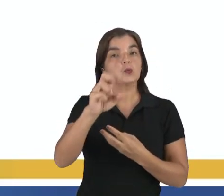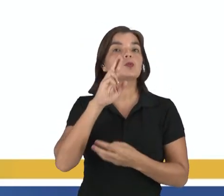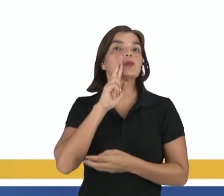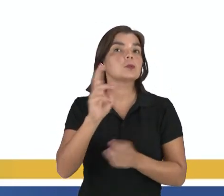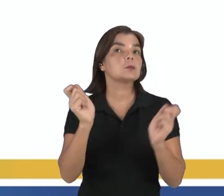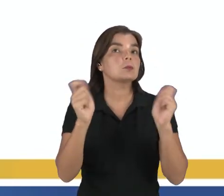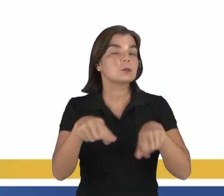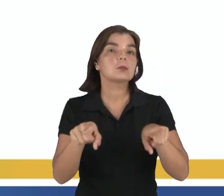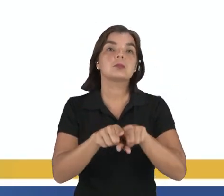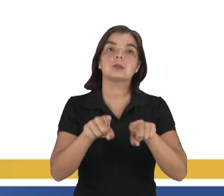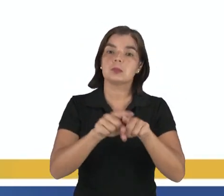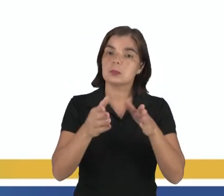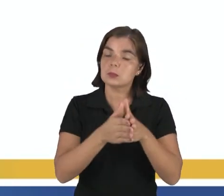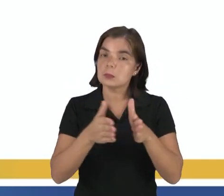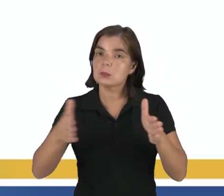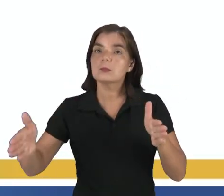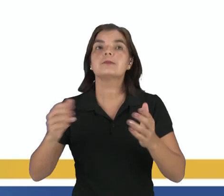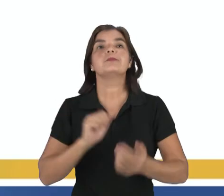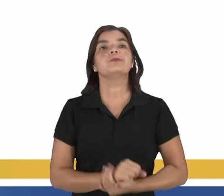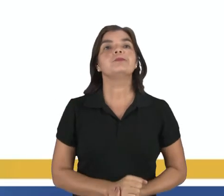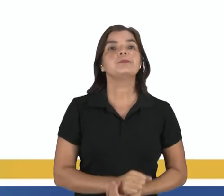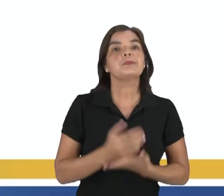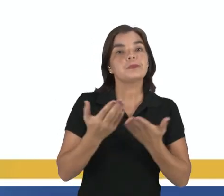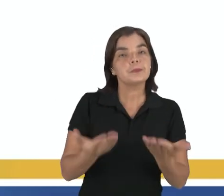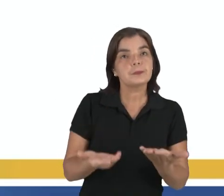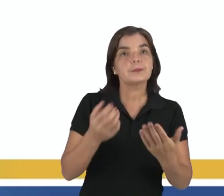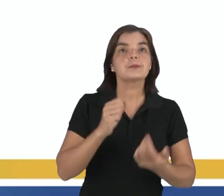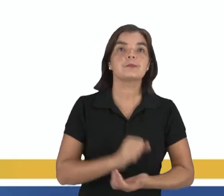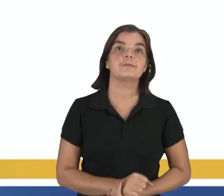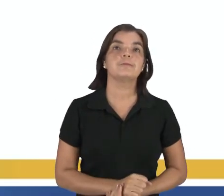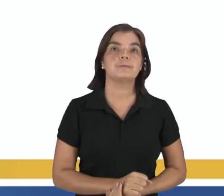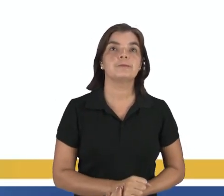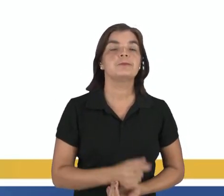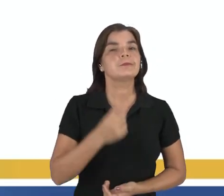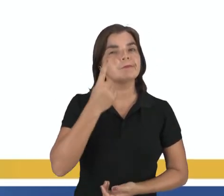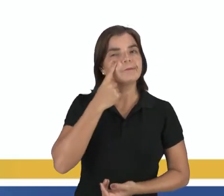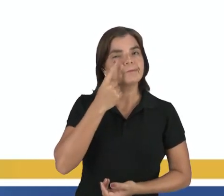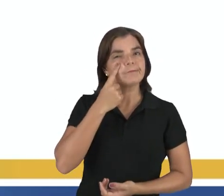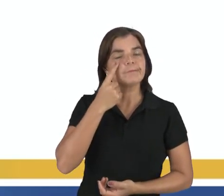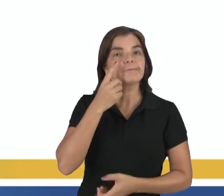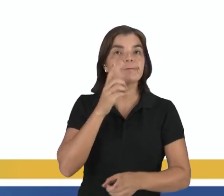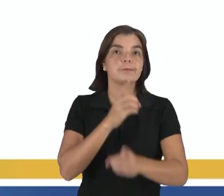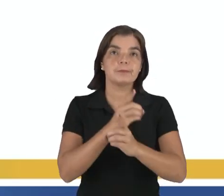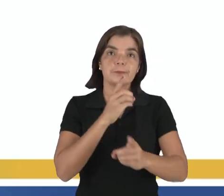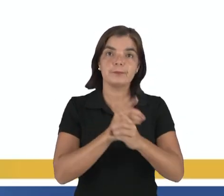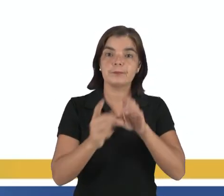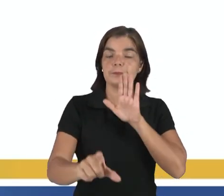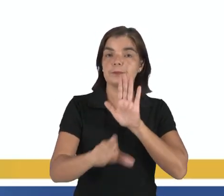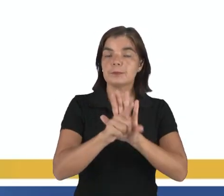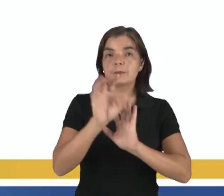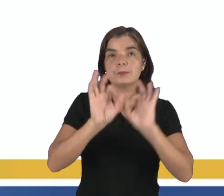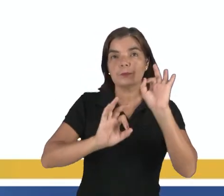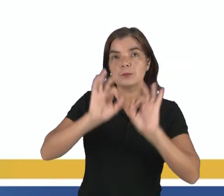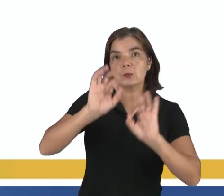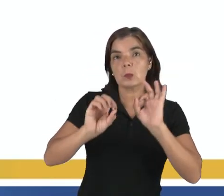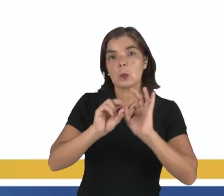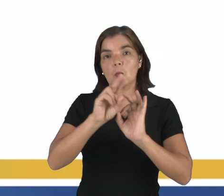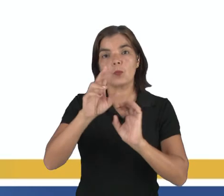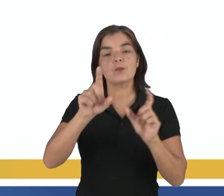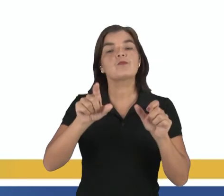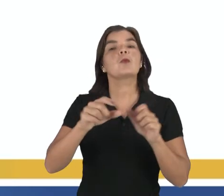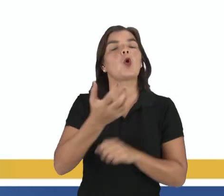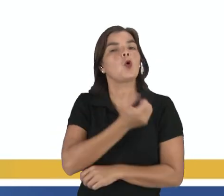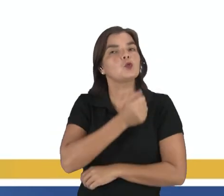resultados possíveis, e assim por diante. Então, nesse caso, nós devemos encontrar a lei de formação ou o